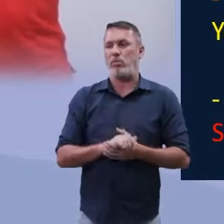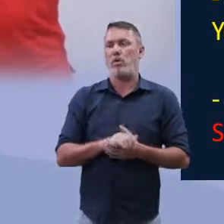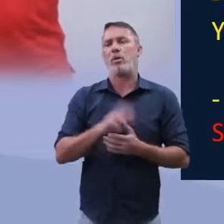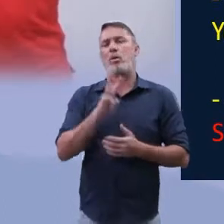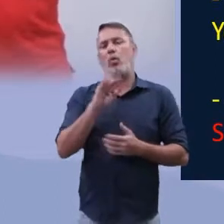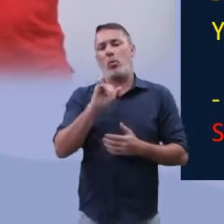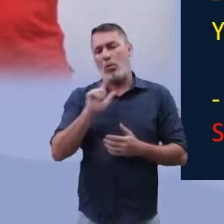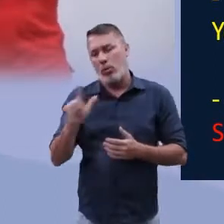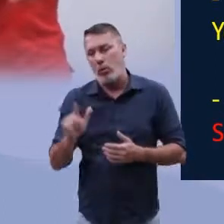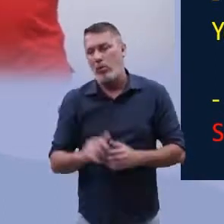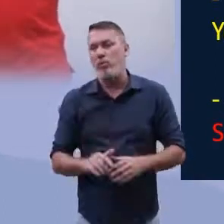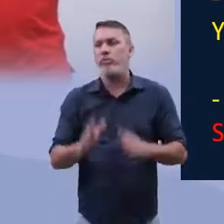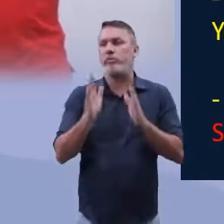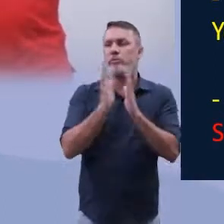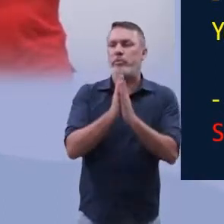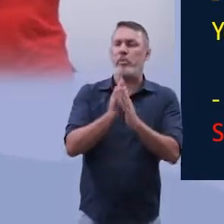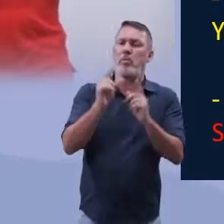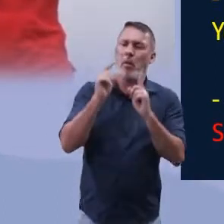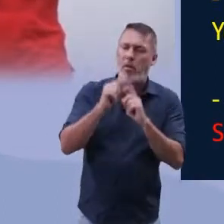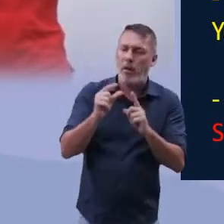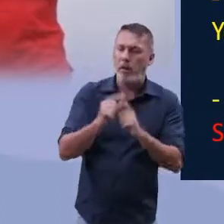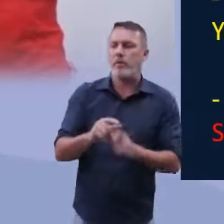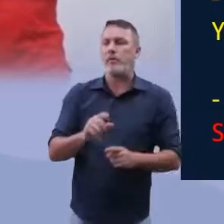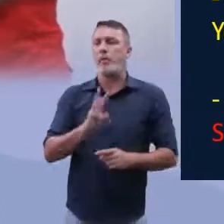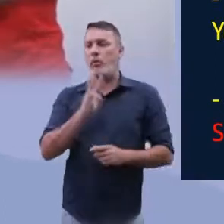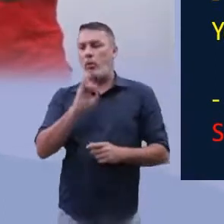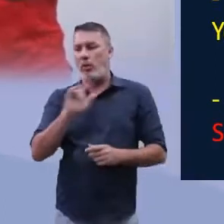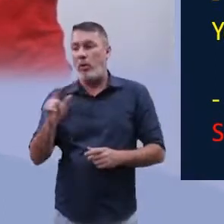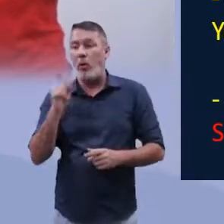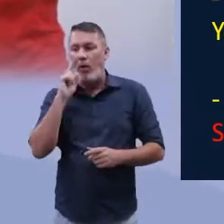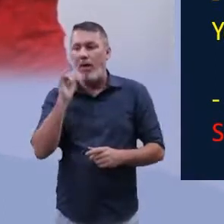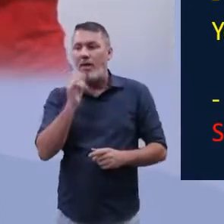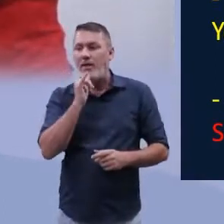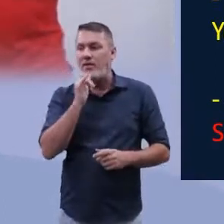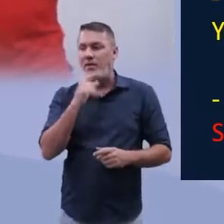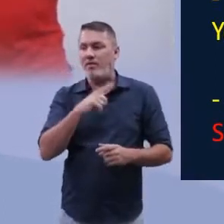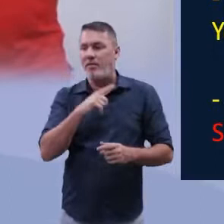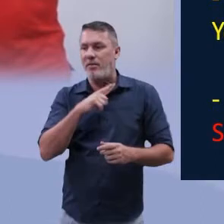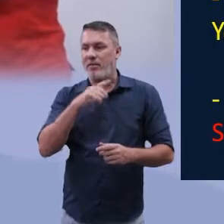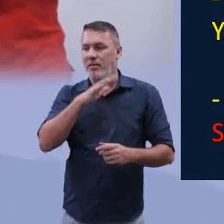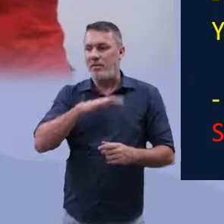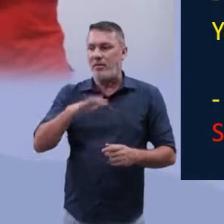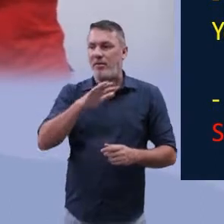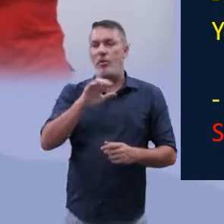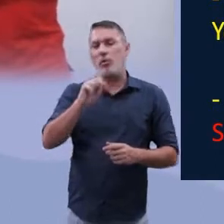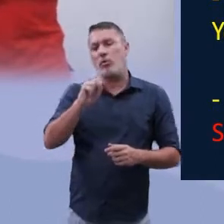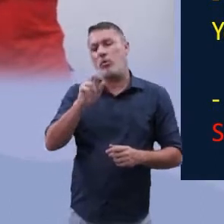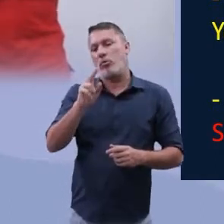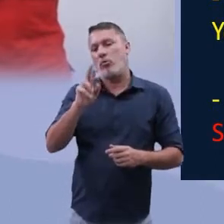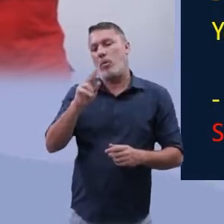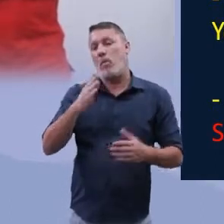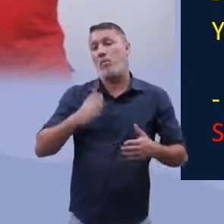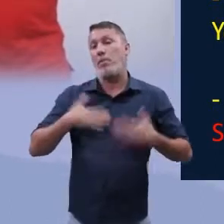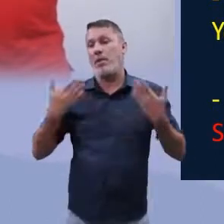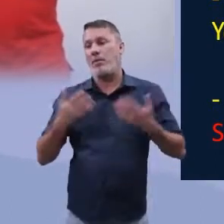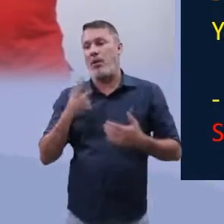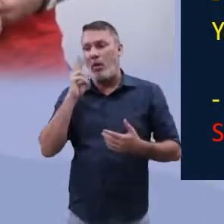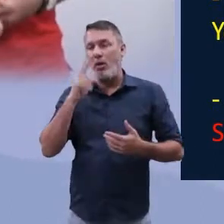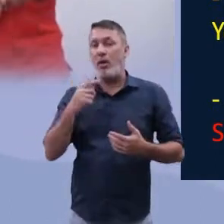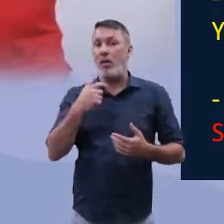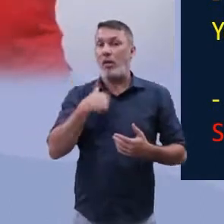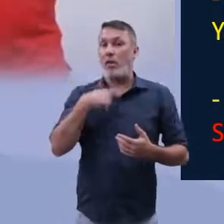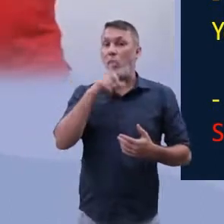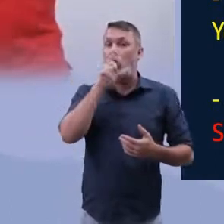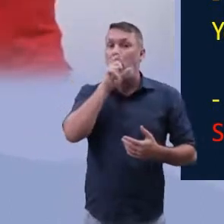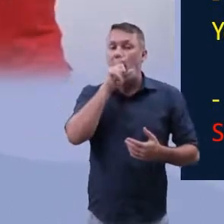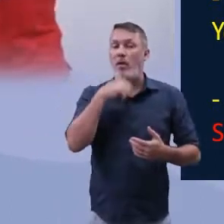will do all my homework. I won't do that again, não é? Ali nós temos o exemplo. I will not tell him about the surprise. Então está